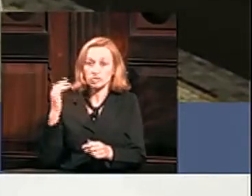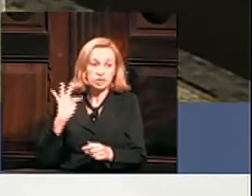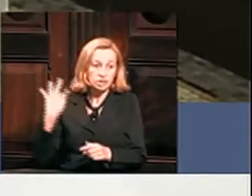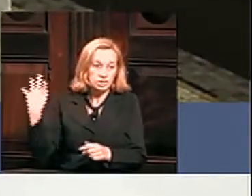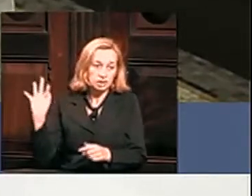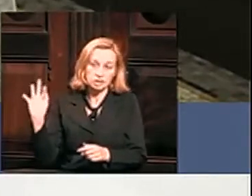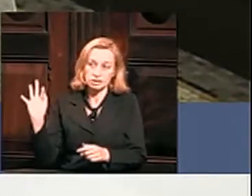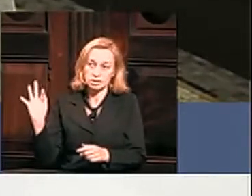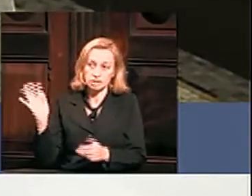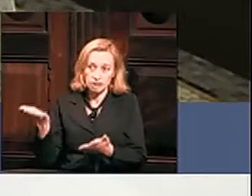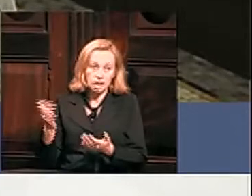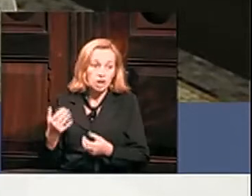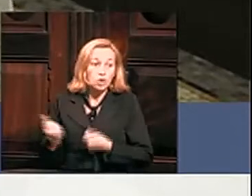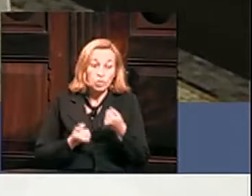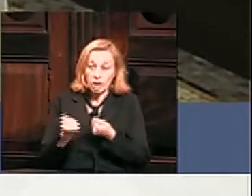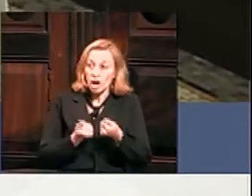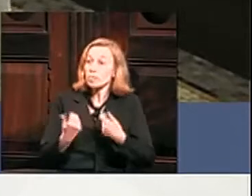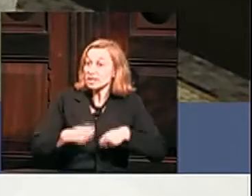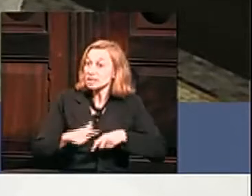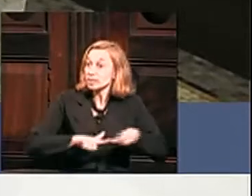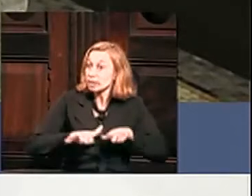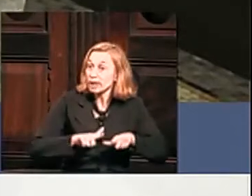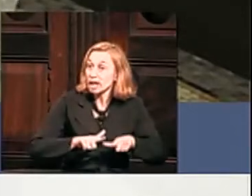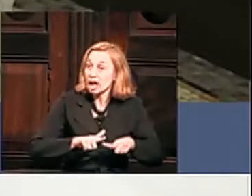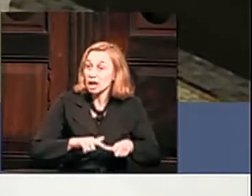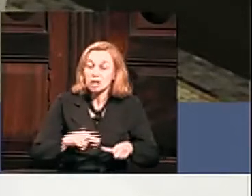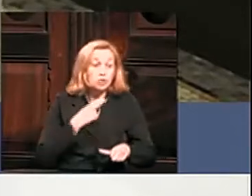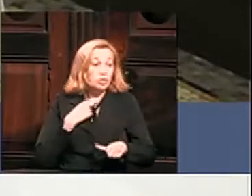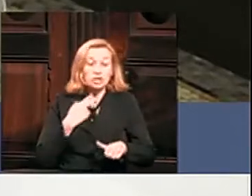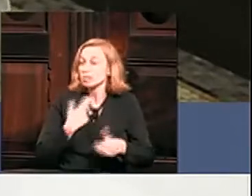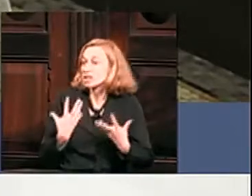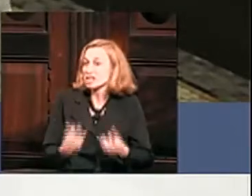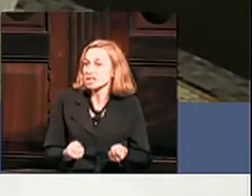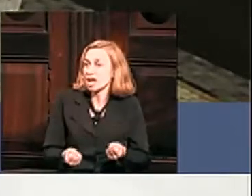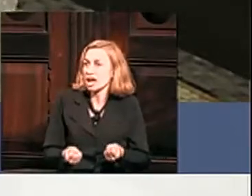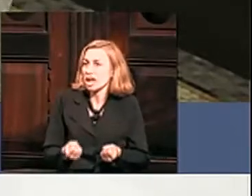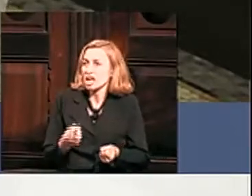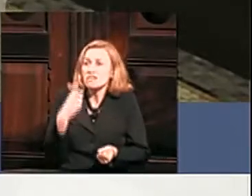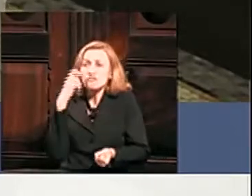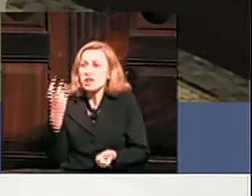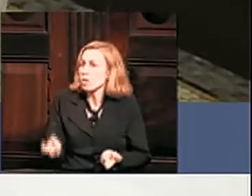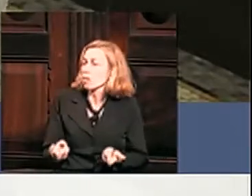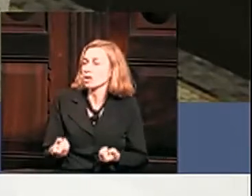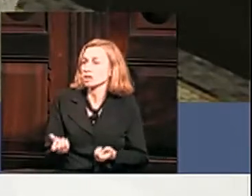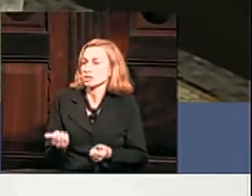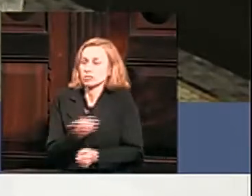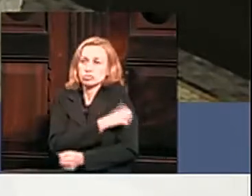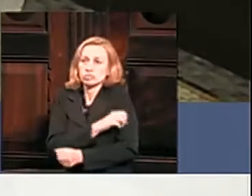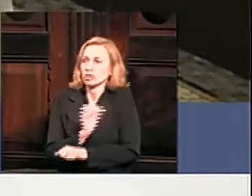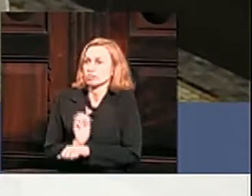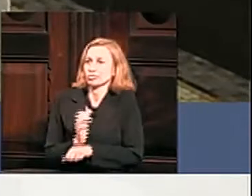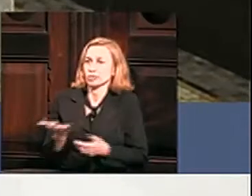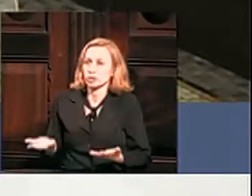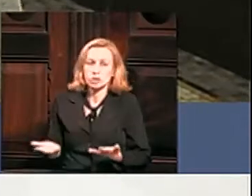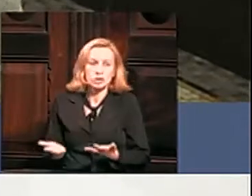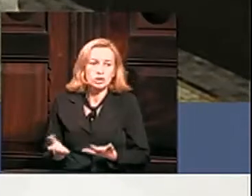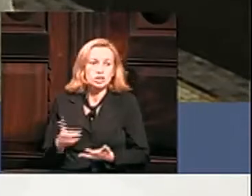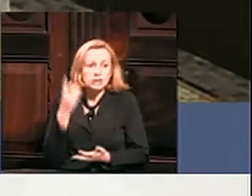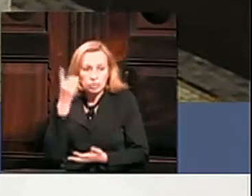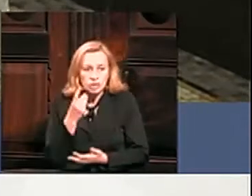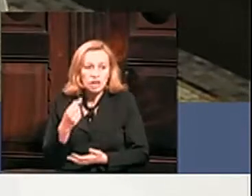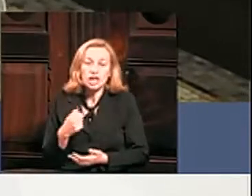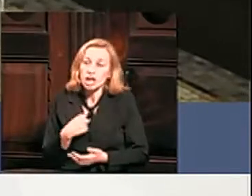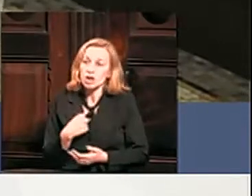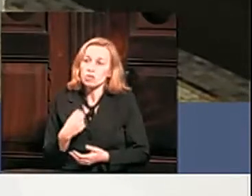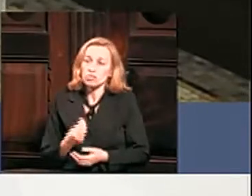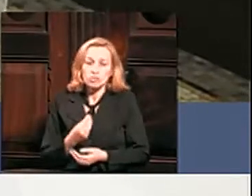para você poder trabalhar. E nós não podemos aceitar essa posição vergonhosa do estado do Rio de Janeiro. Então eu, como deputada, eu me sinto